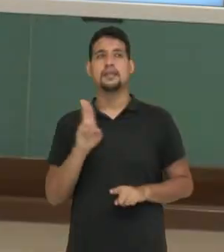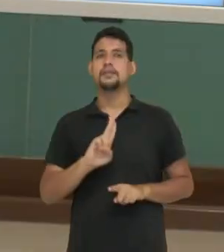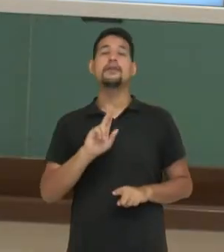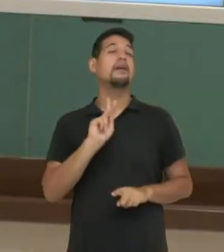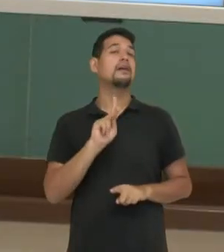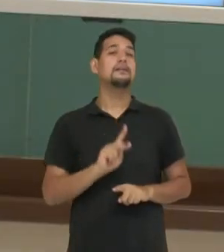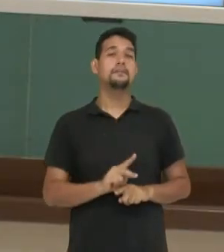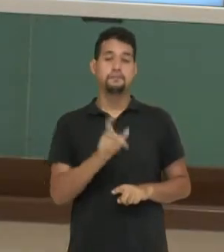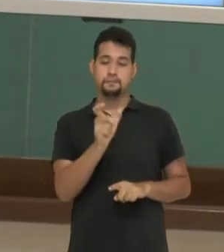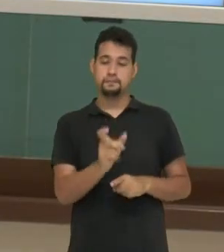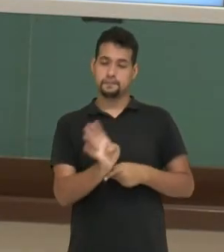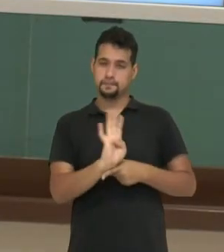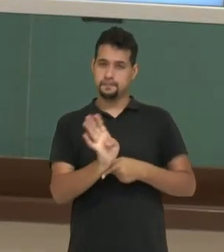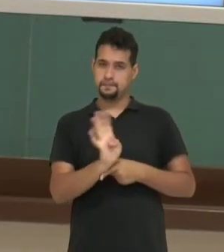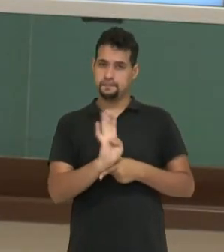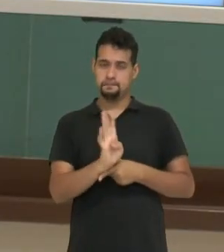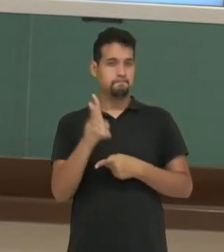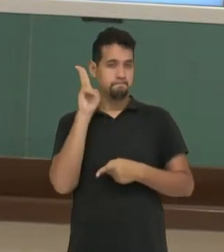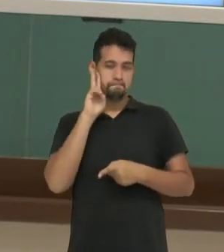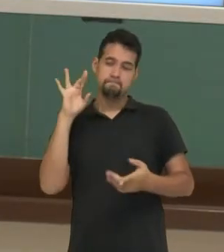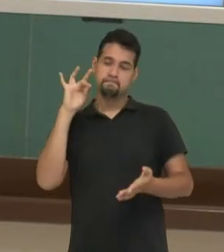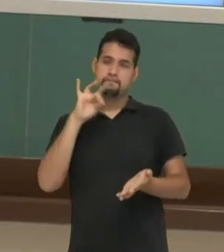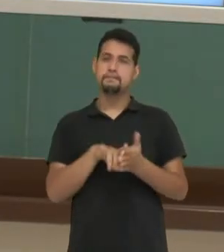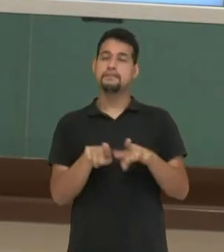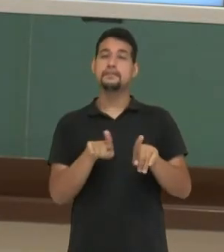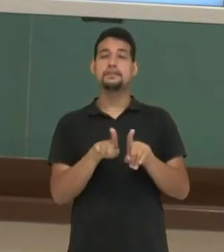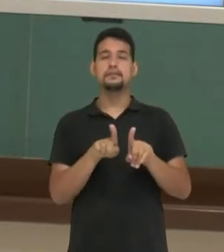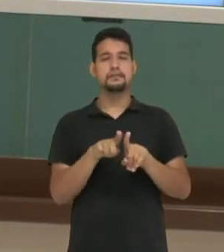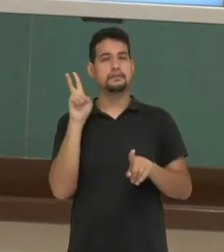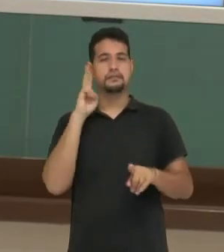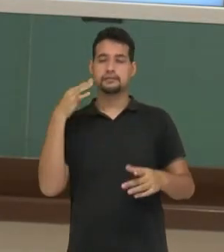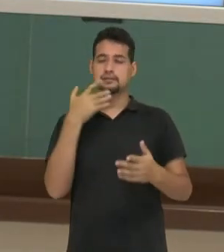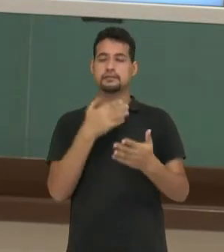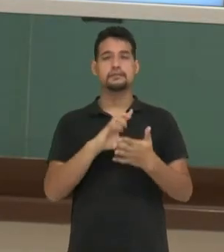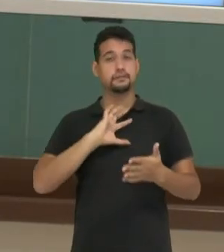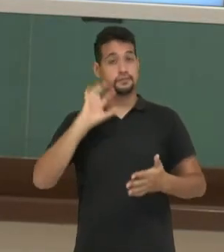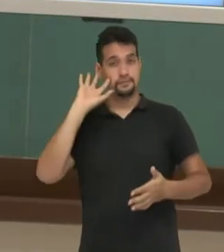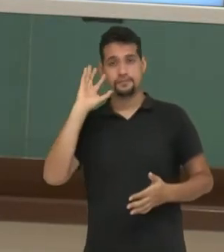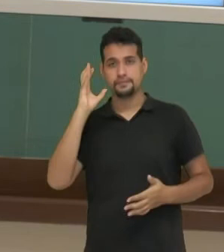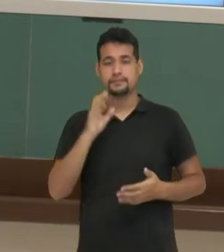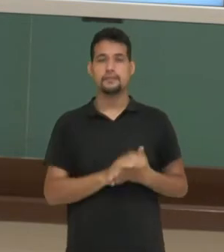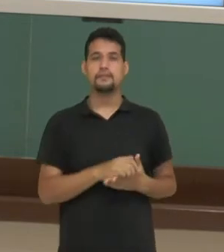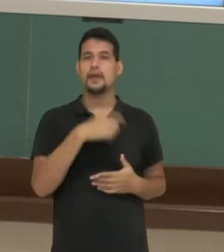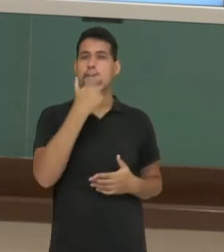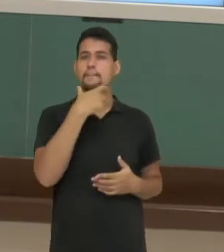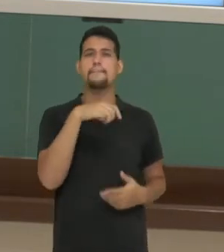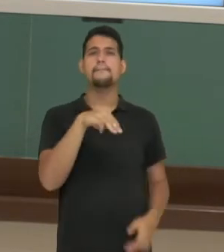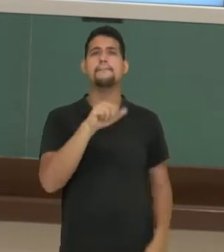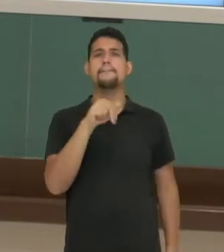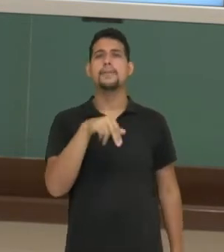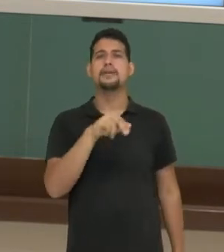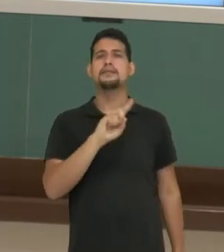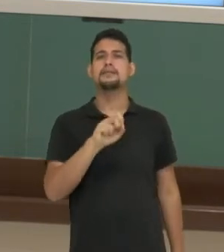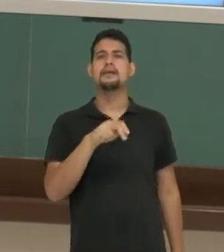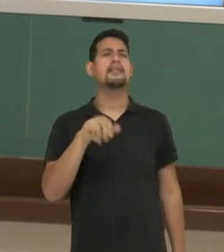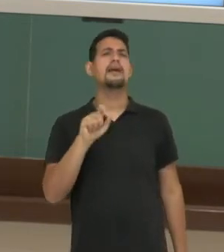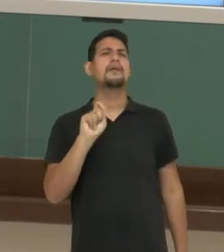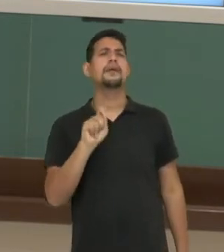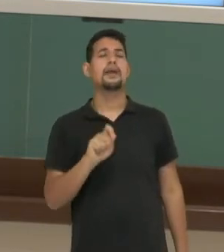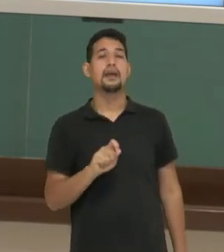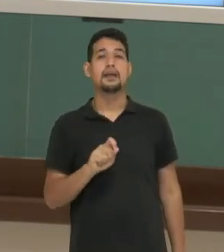falando dessas histórias, desses contos, né? A manzana, quem é a manzana?